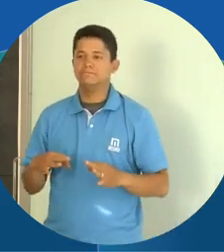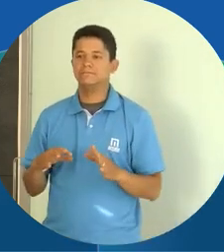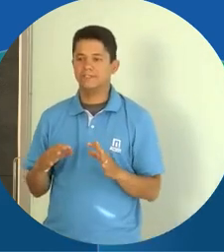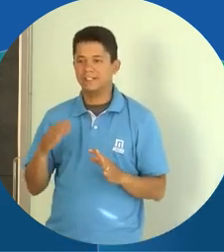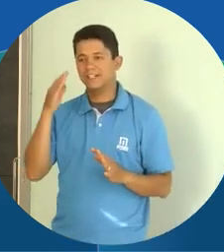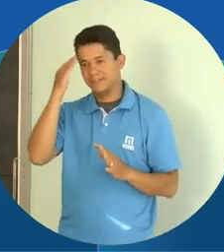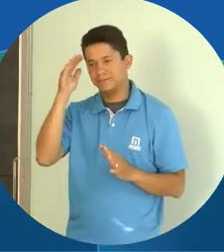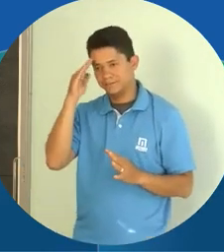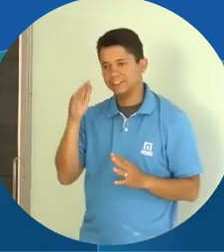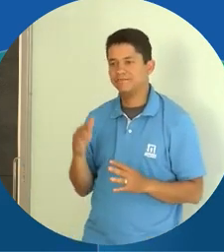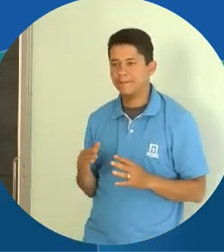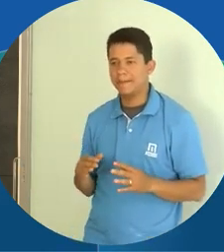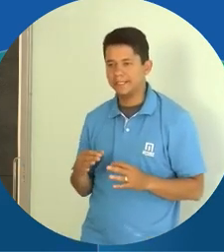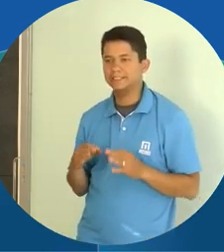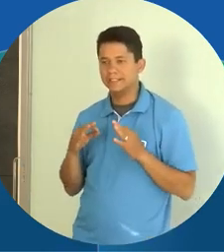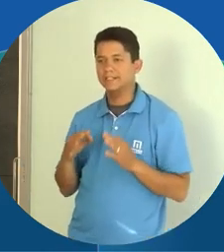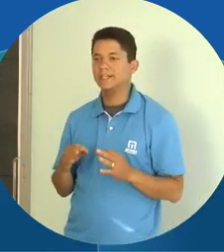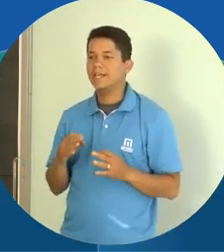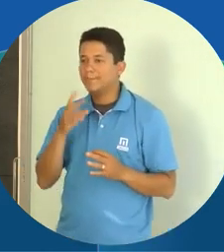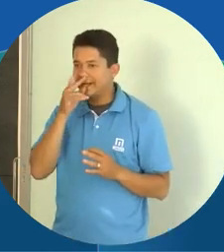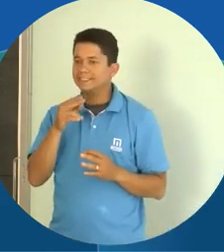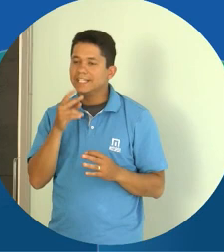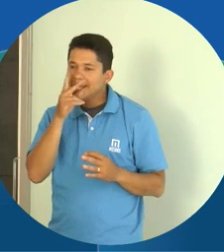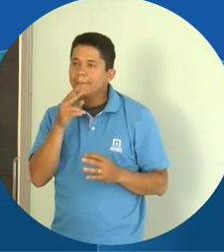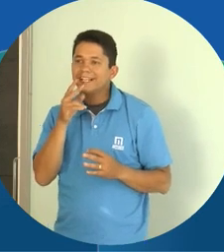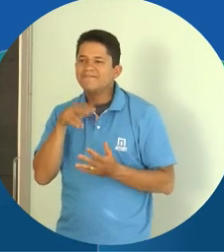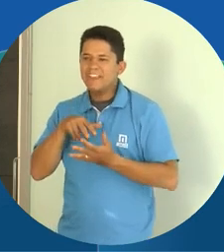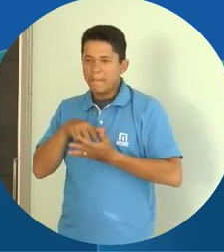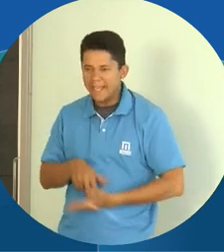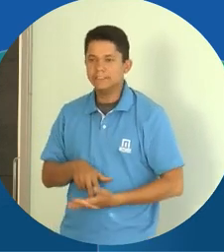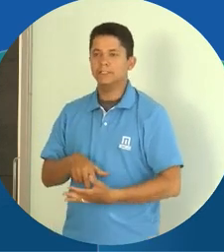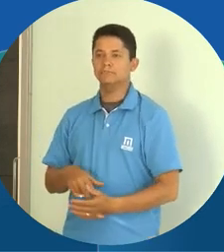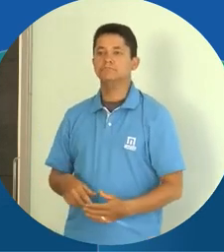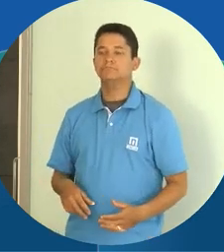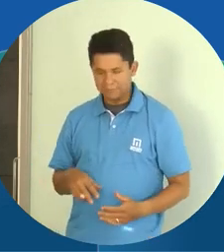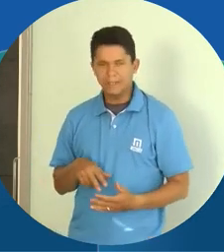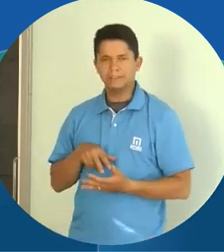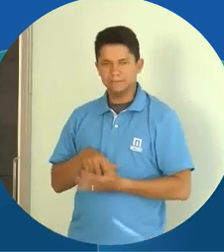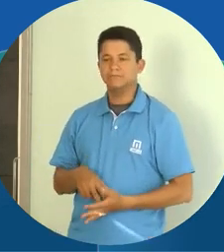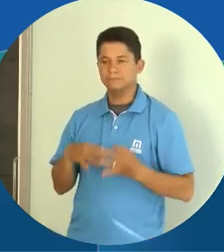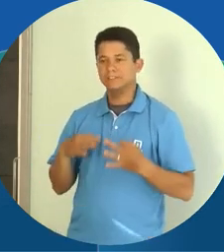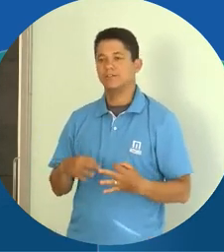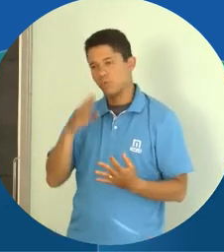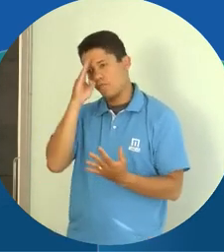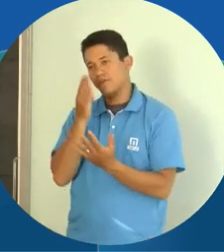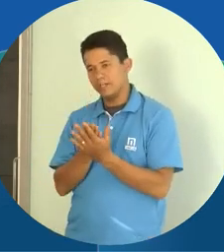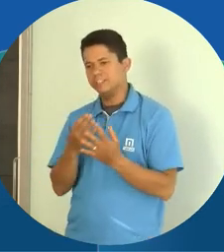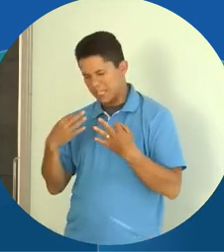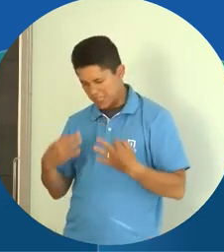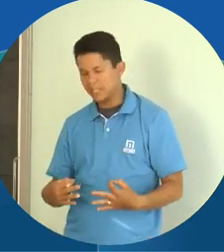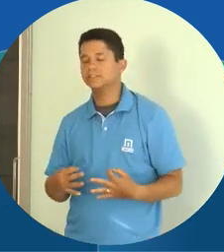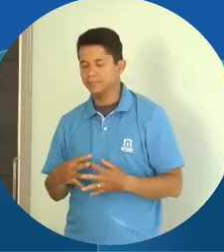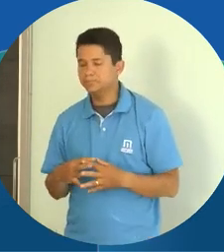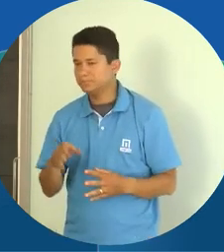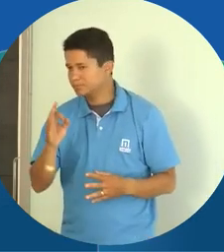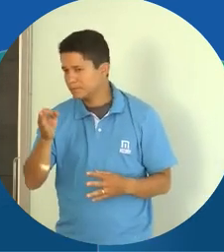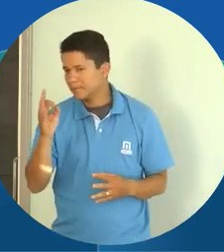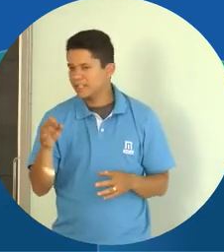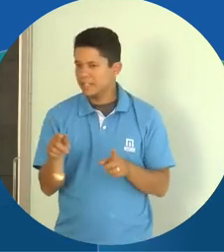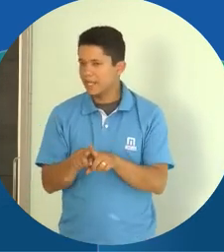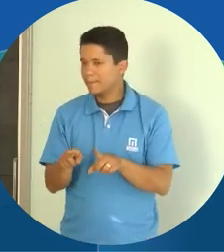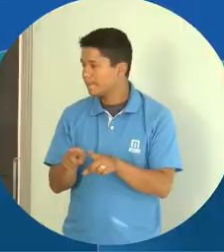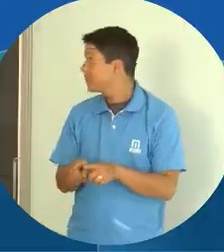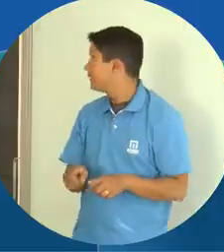equipamentos pesados, chaminés, máquinas dinâmicas, contenções. Então, a estaca foi mais do